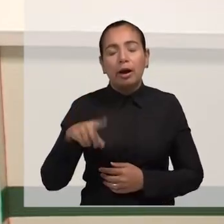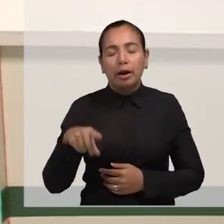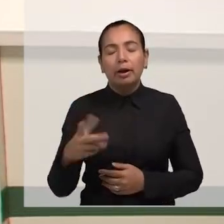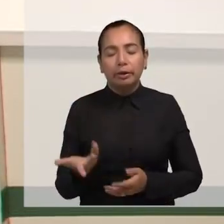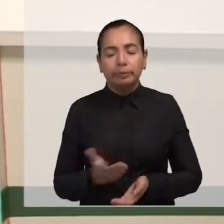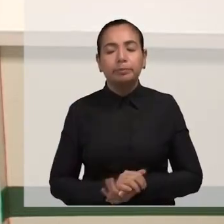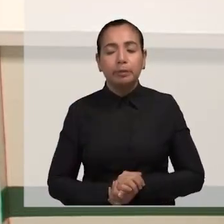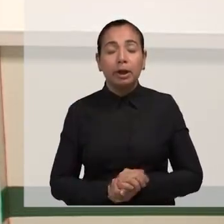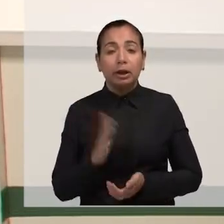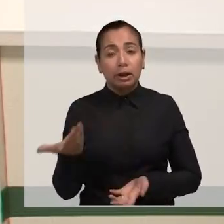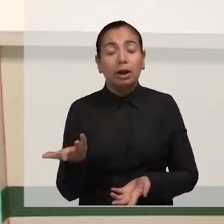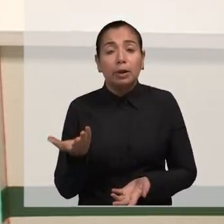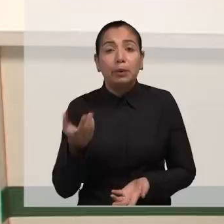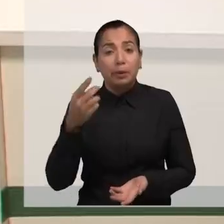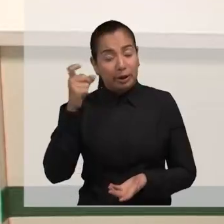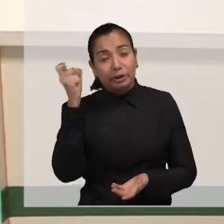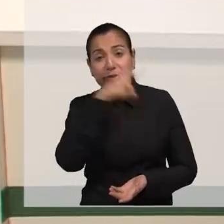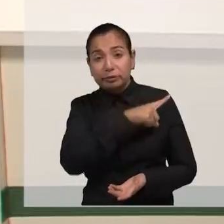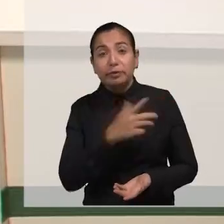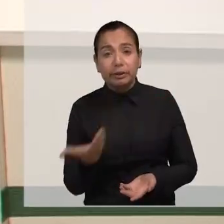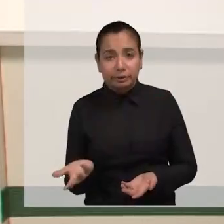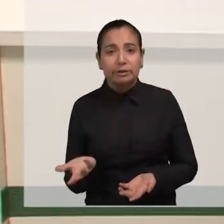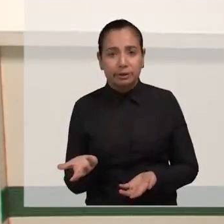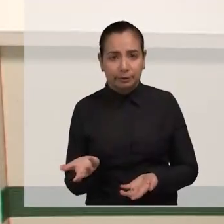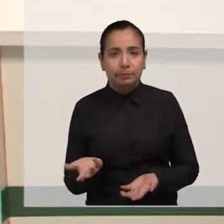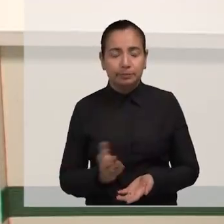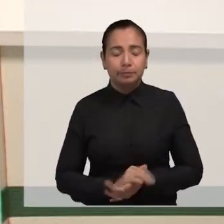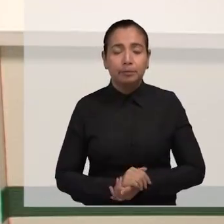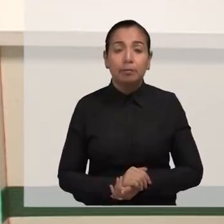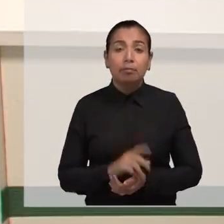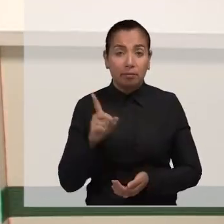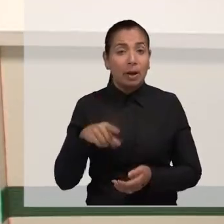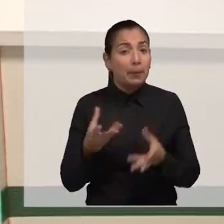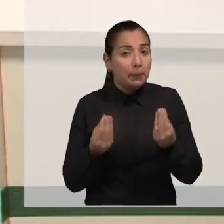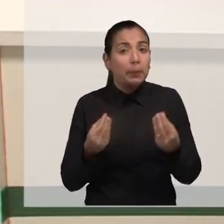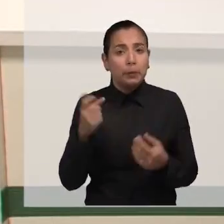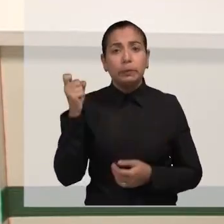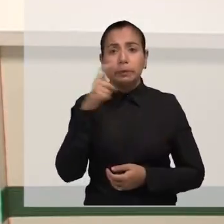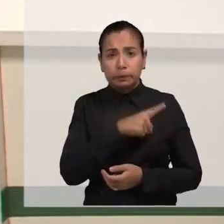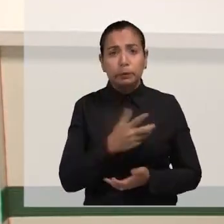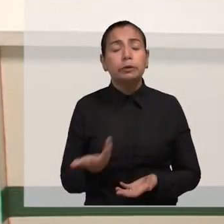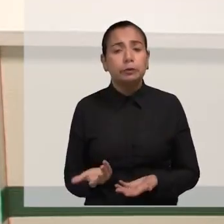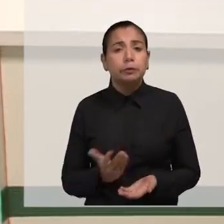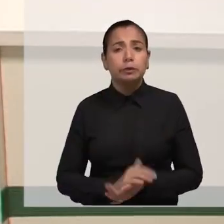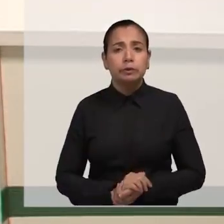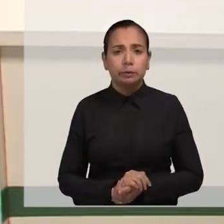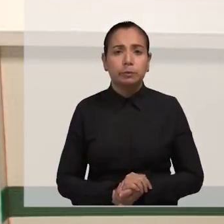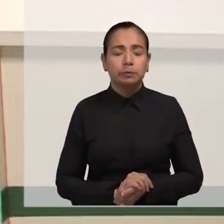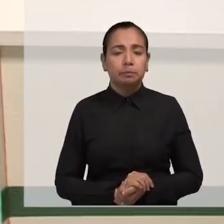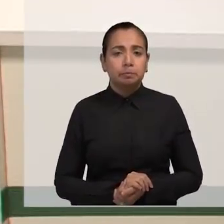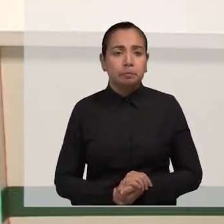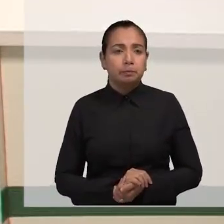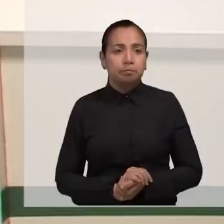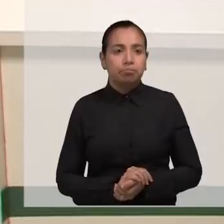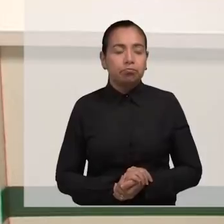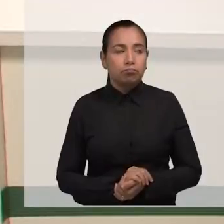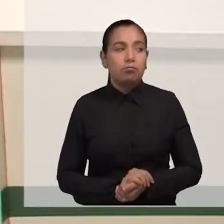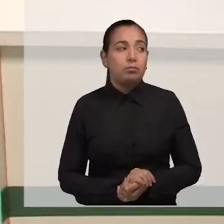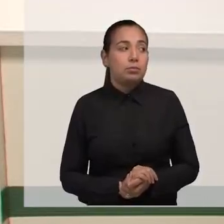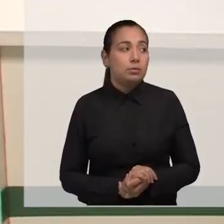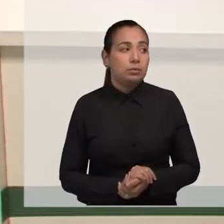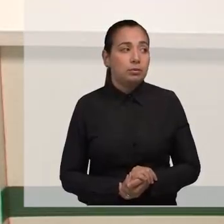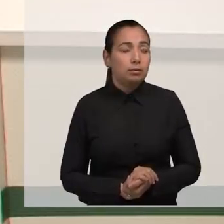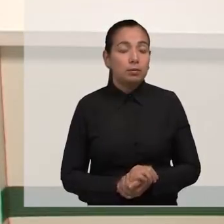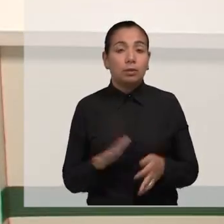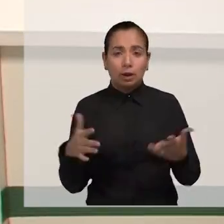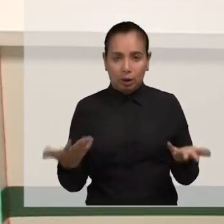convenção de São Paulo. Quer dizer, é complicado, né, meu? É complicado, né? Mas não é complicado, é complicado. Quando o